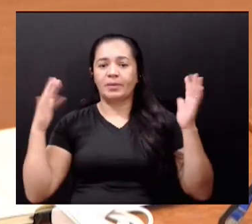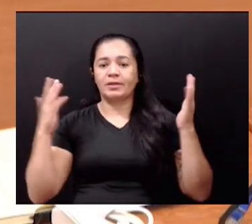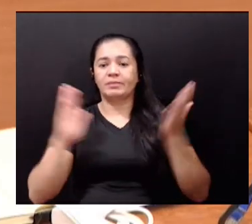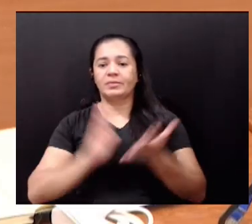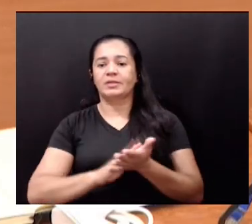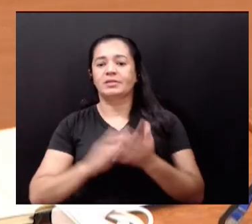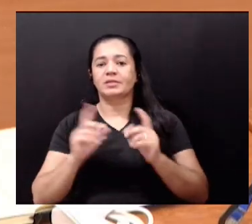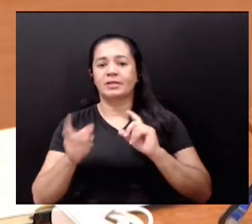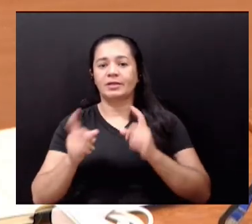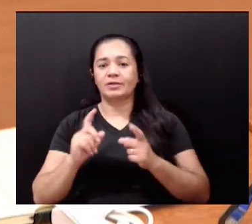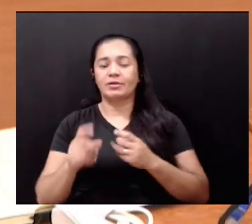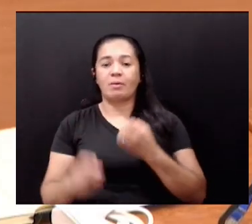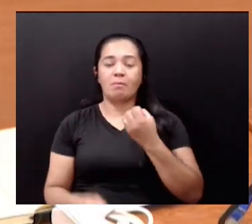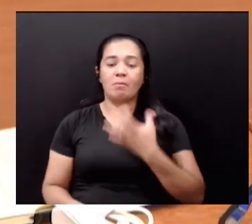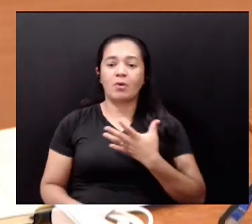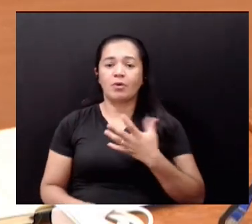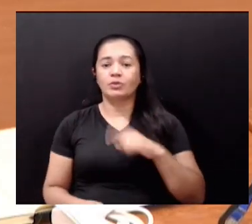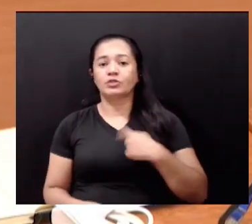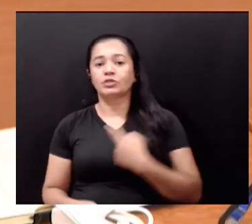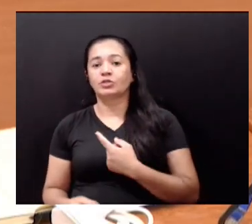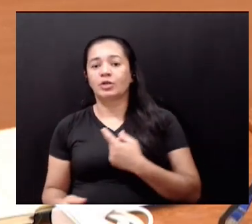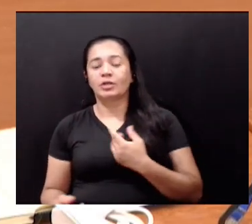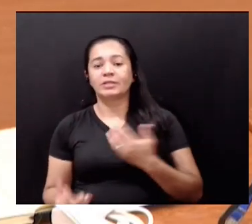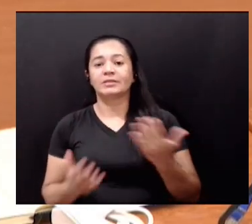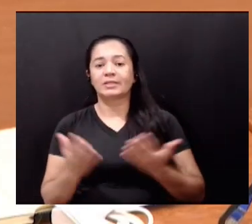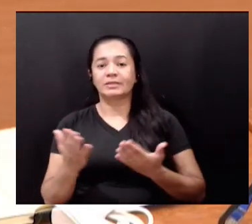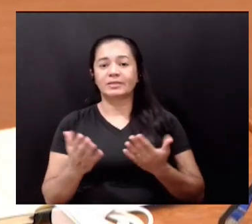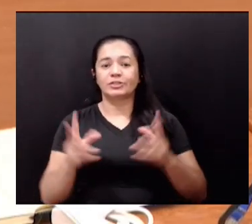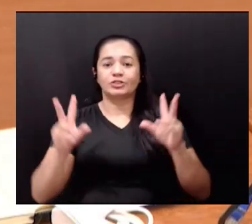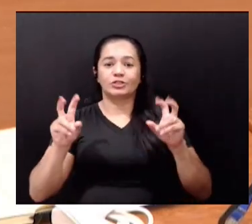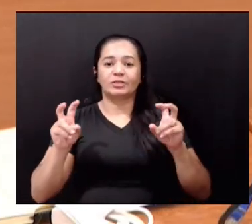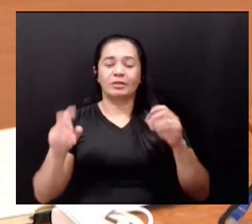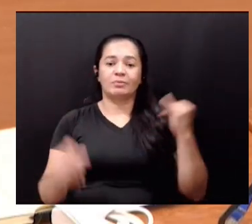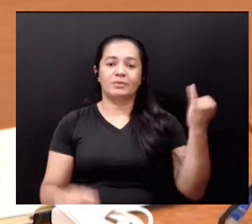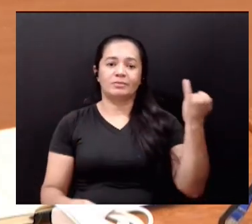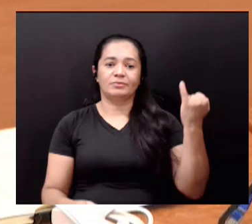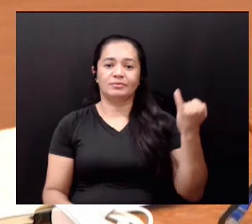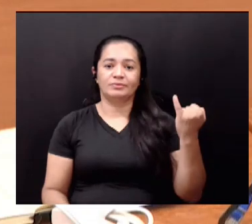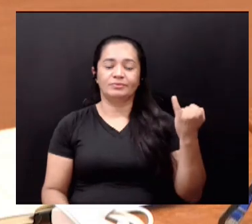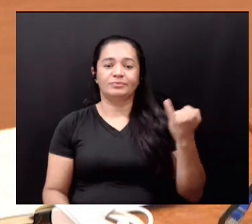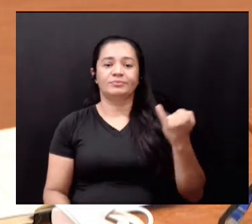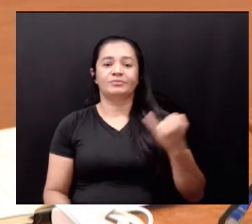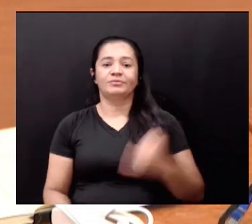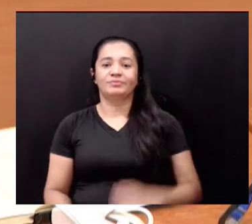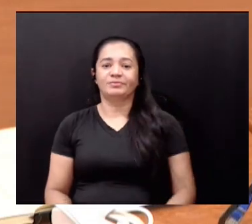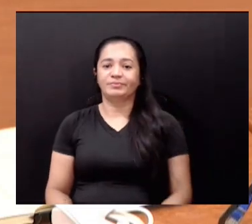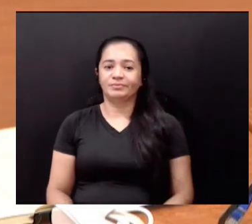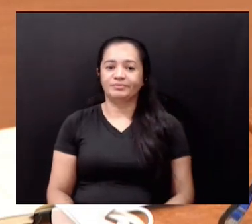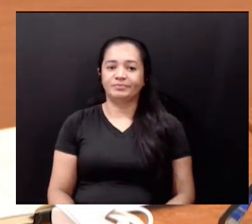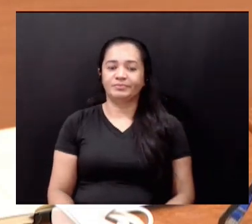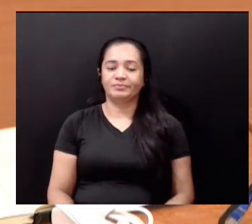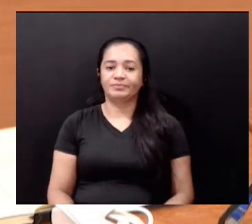gente esteja tratando de assuntos tão pertinentes, tão importantes aqui para a vida das mulheres na nossa cidade. É isso.